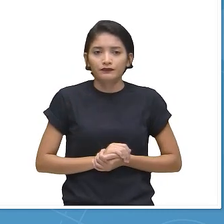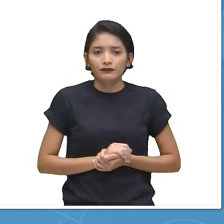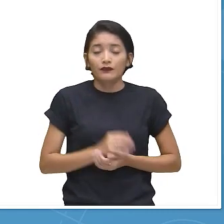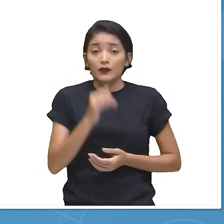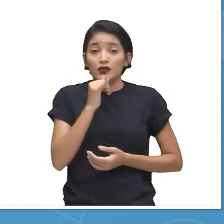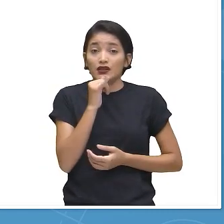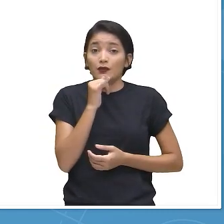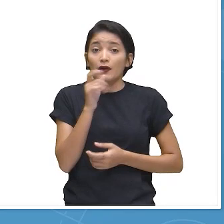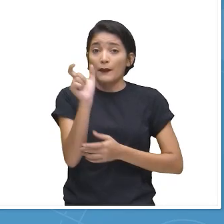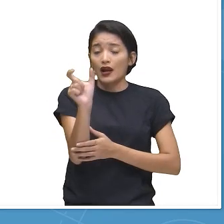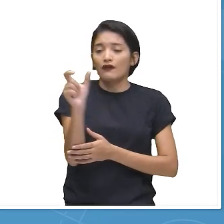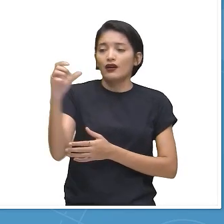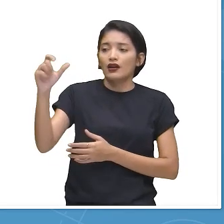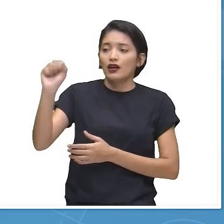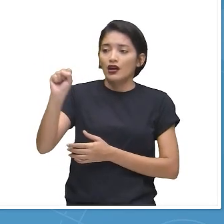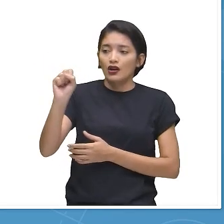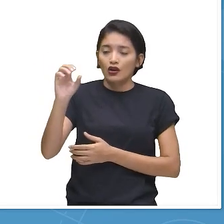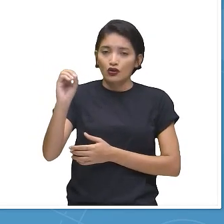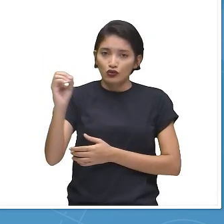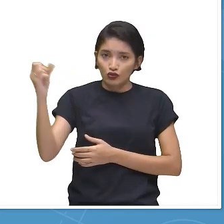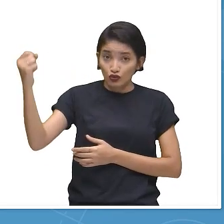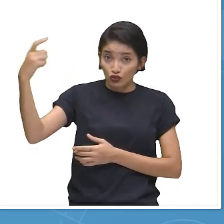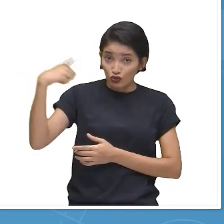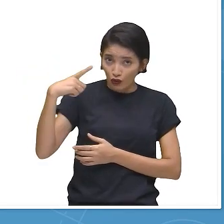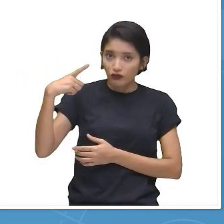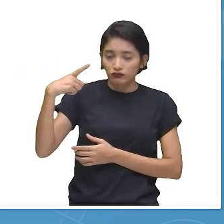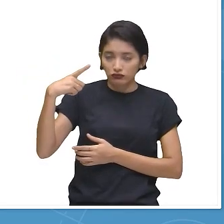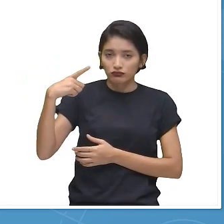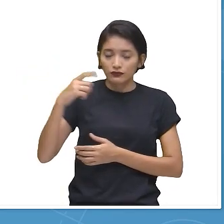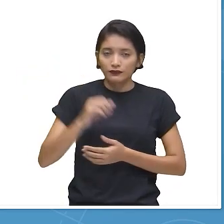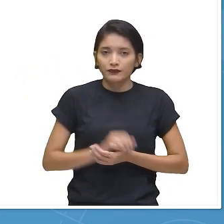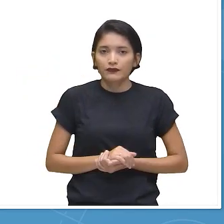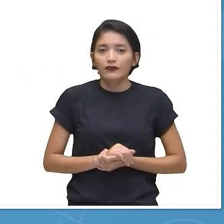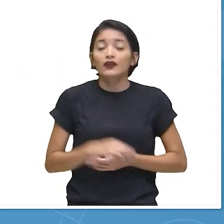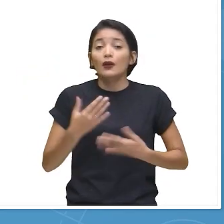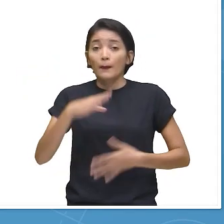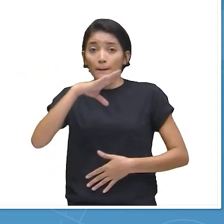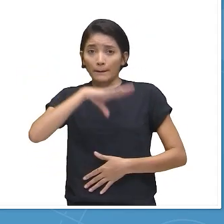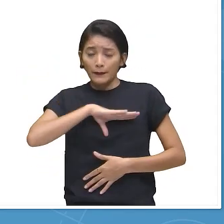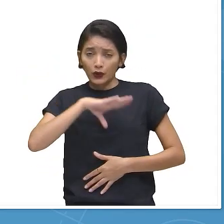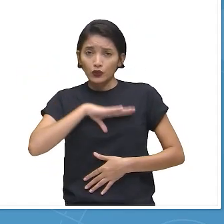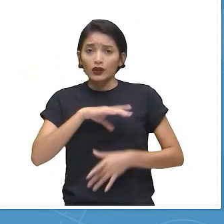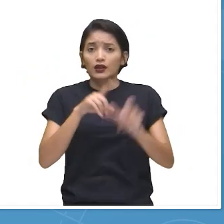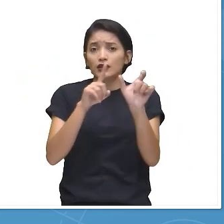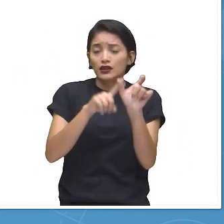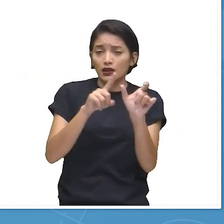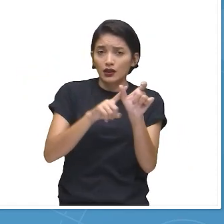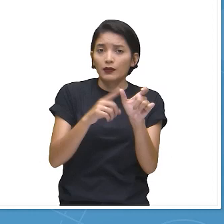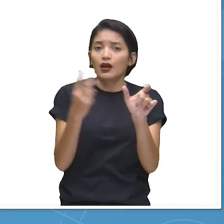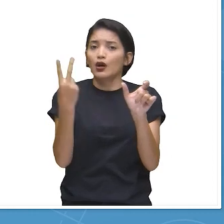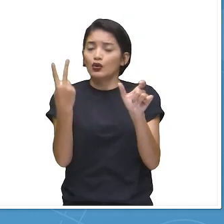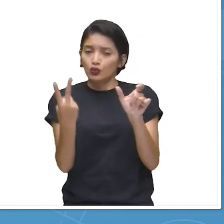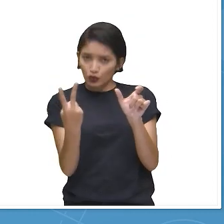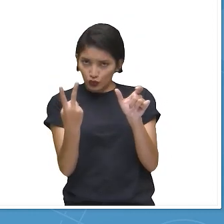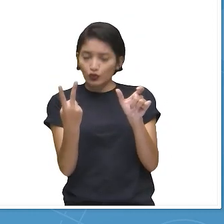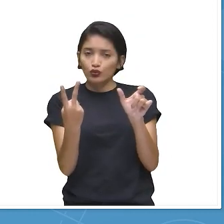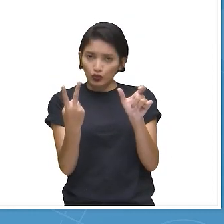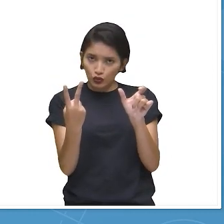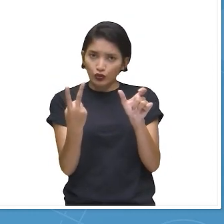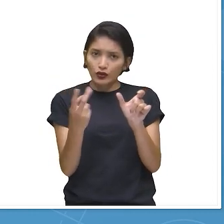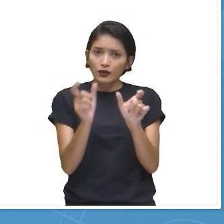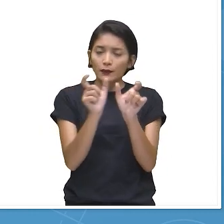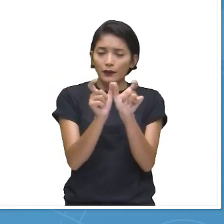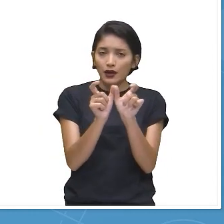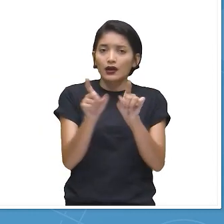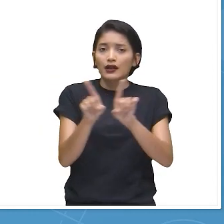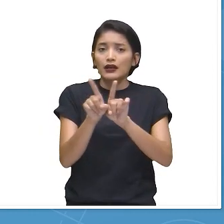sol. Eu tenho também, na língua portuguesa, nós temos palavras constituídas de 2 sílabas e eu vou chamá-la